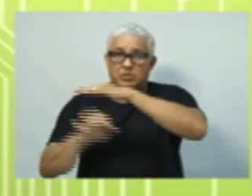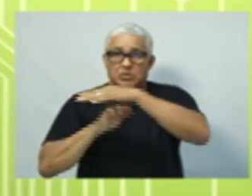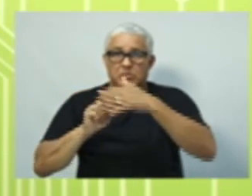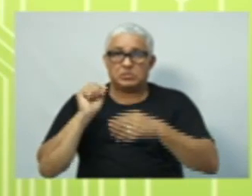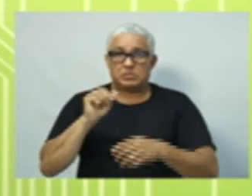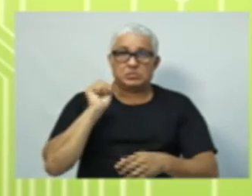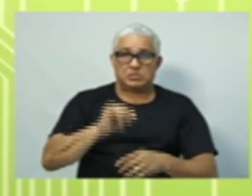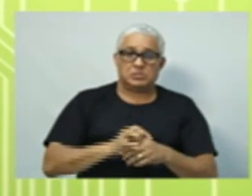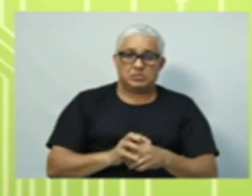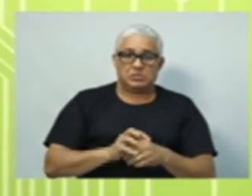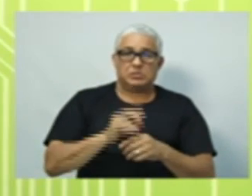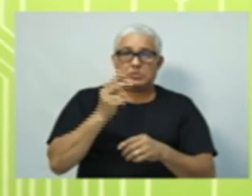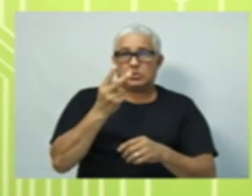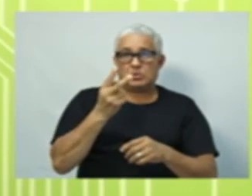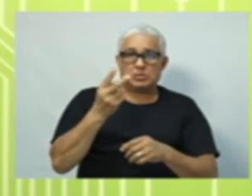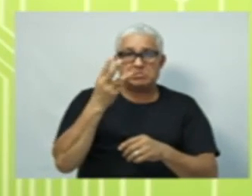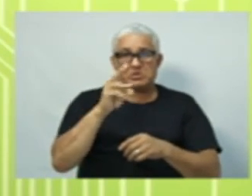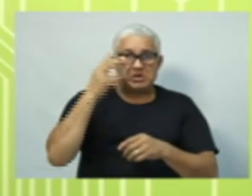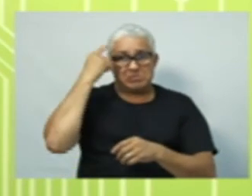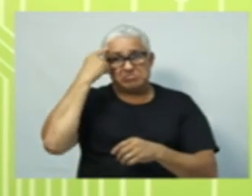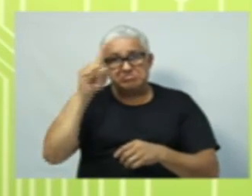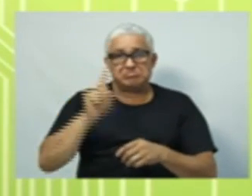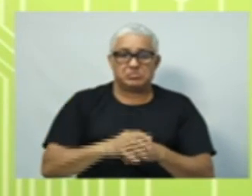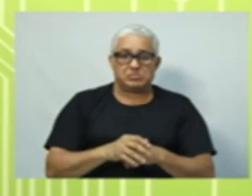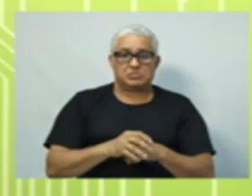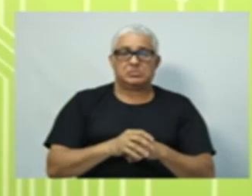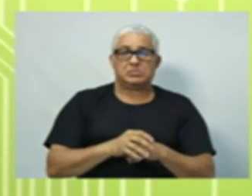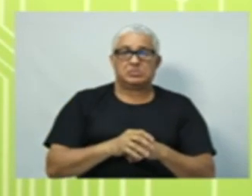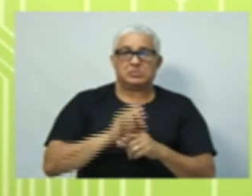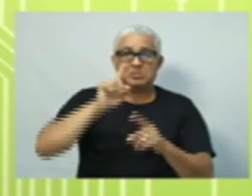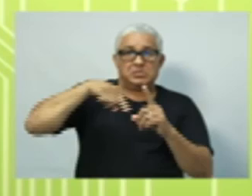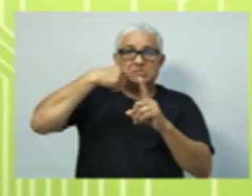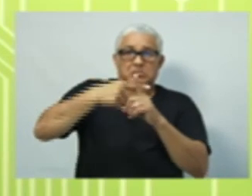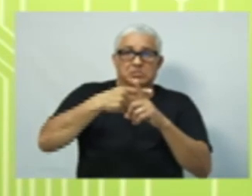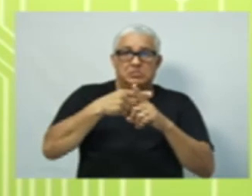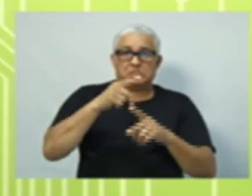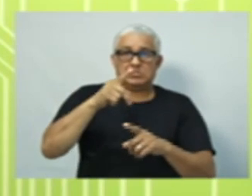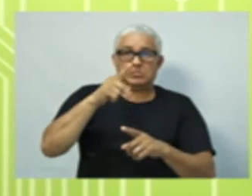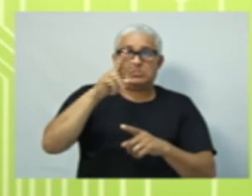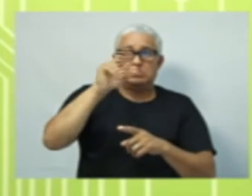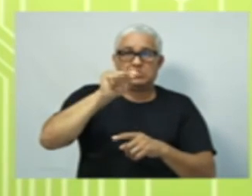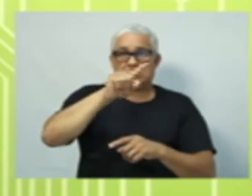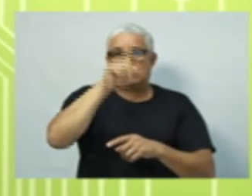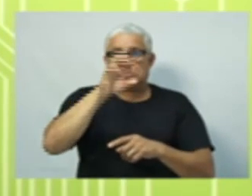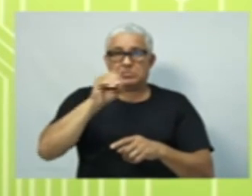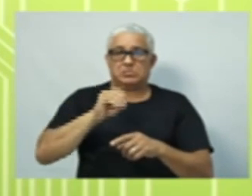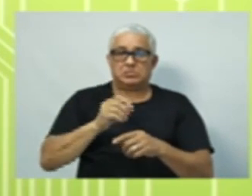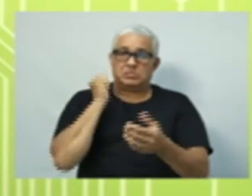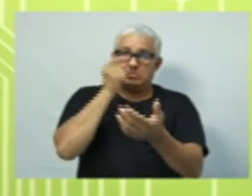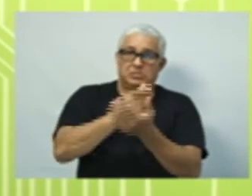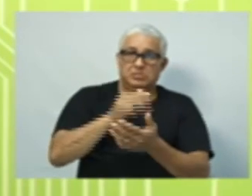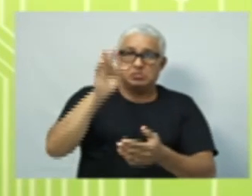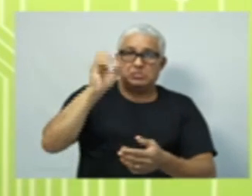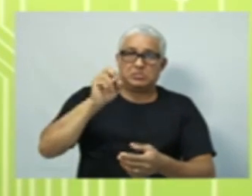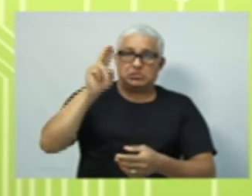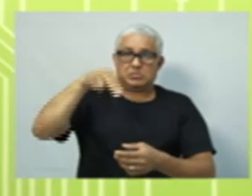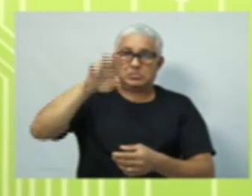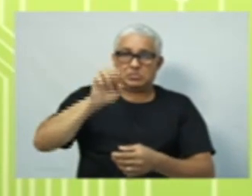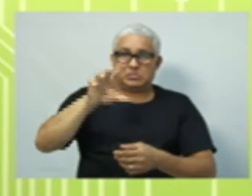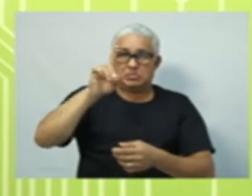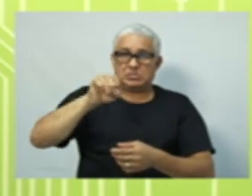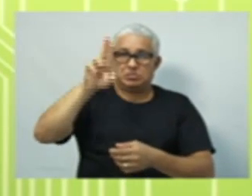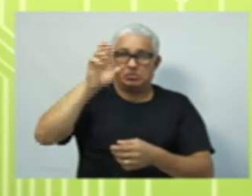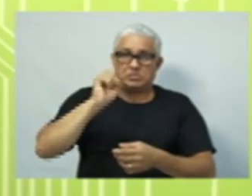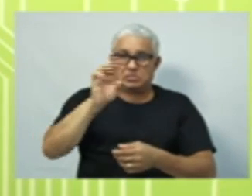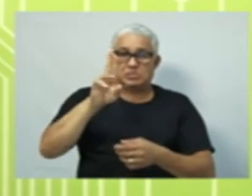aumentar 23 dias do vau dada do prazo que você tem para pagar o fornecedor melhora a vida financeira da